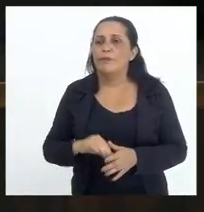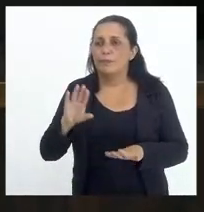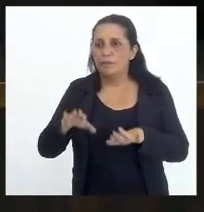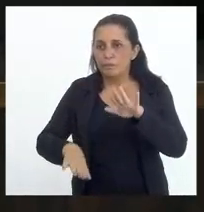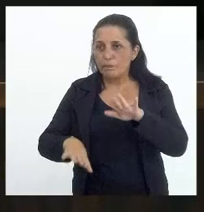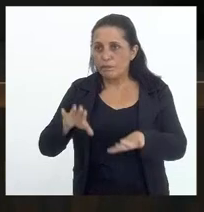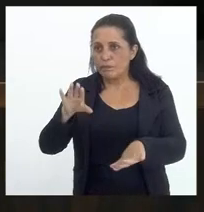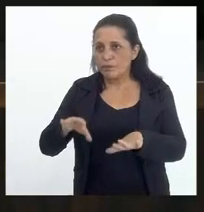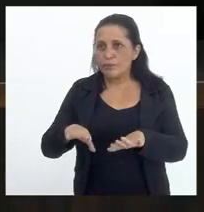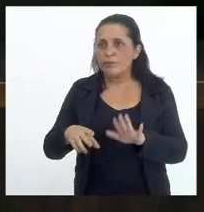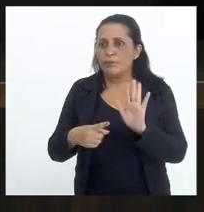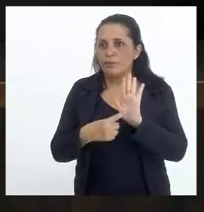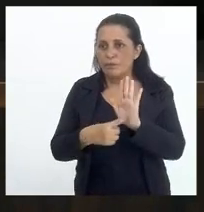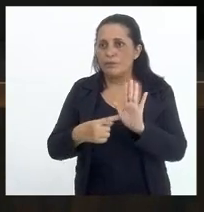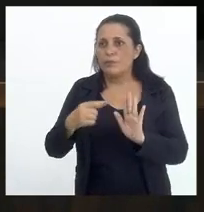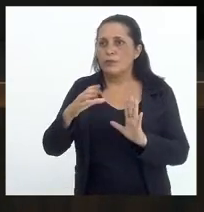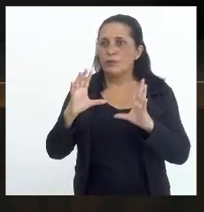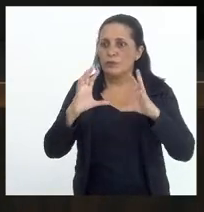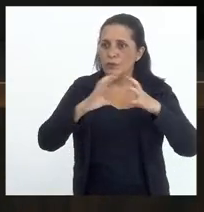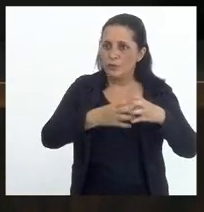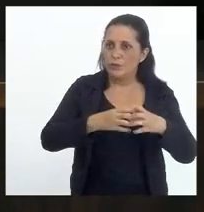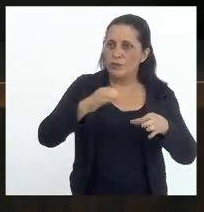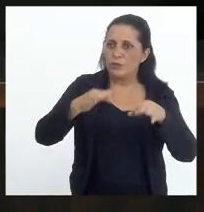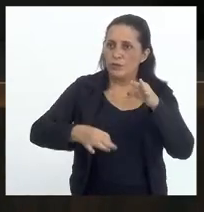das Comissões de Constituição e Justiça,